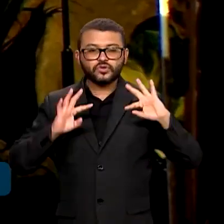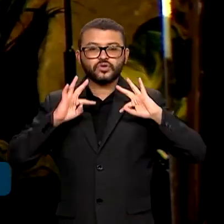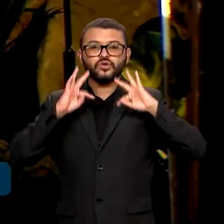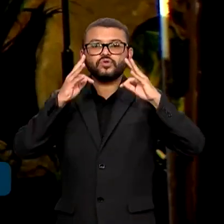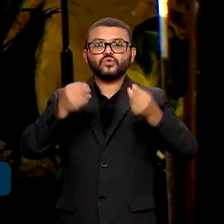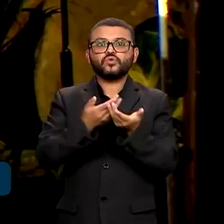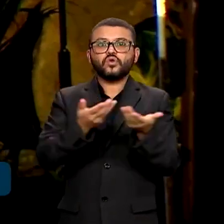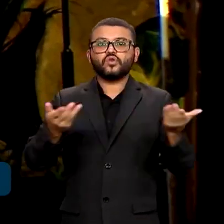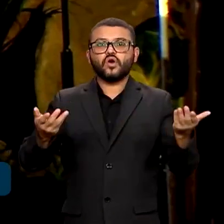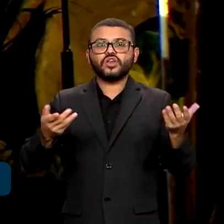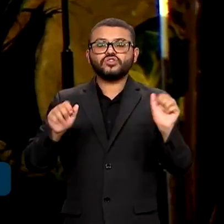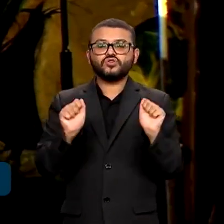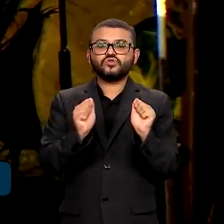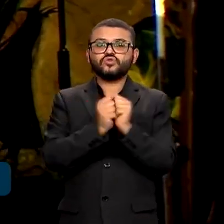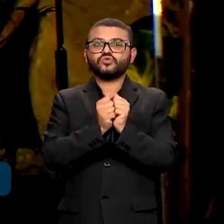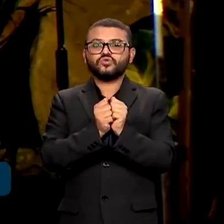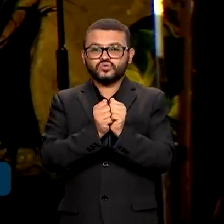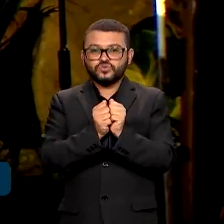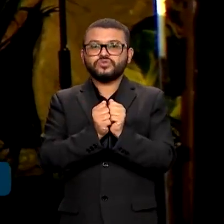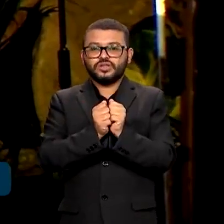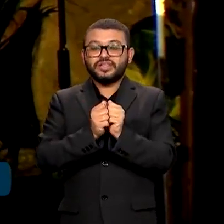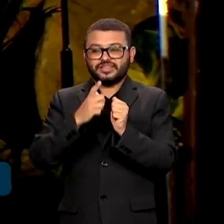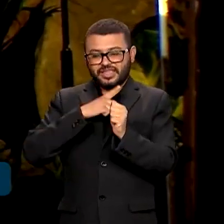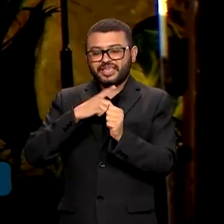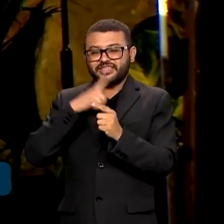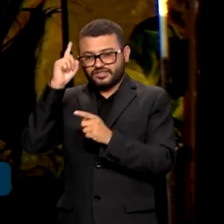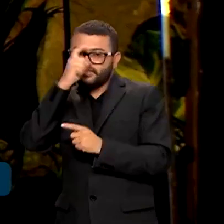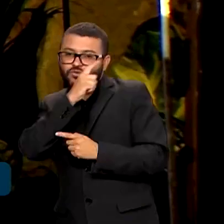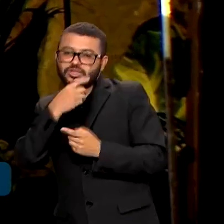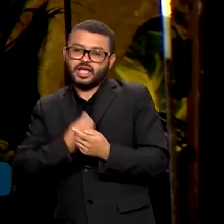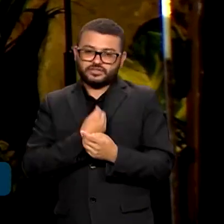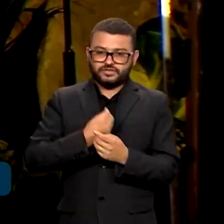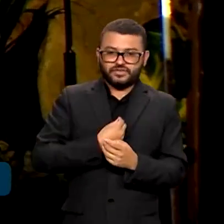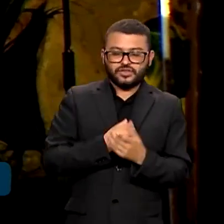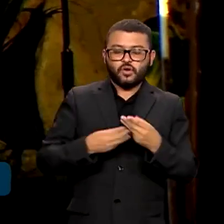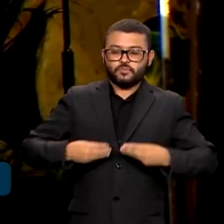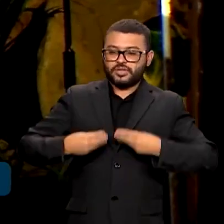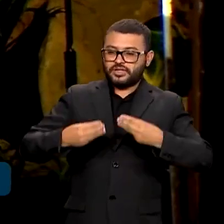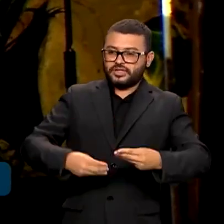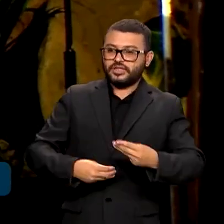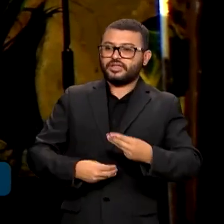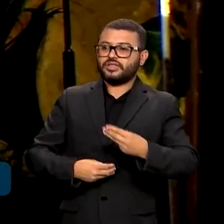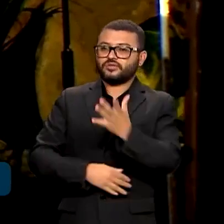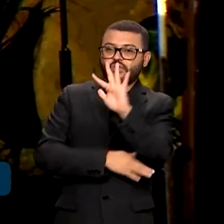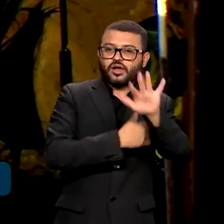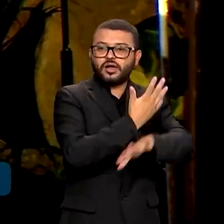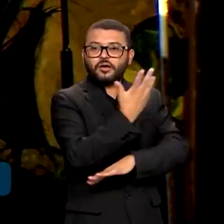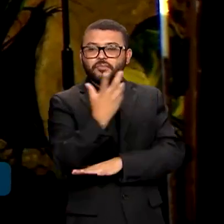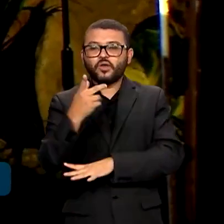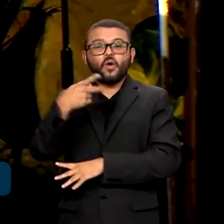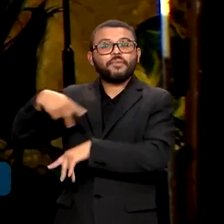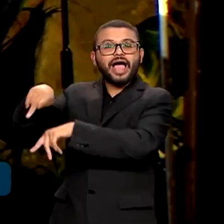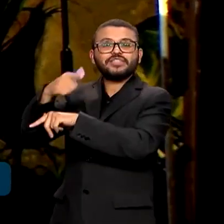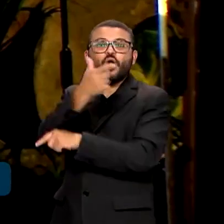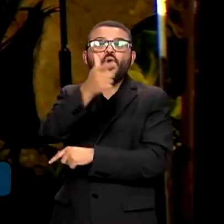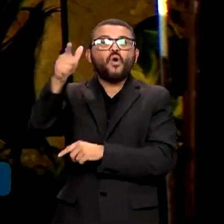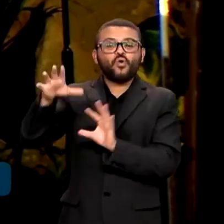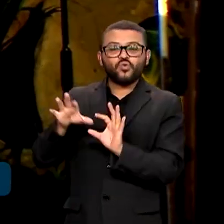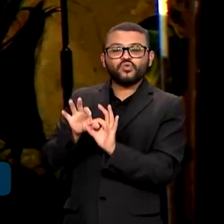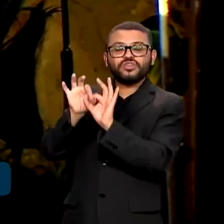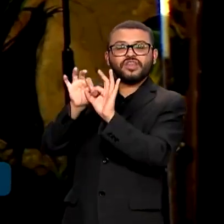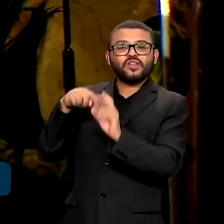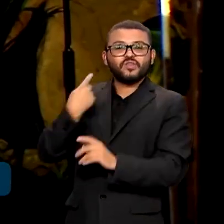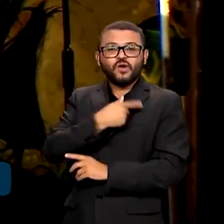com os nossos contrapartes, os ministros de meio ambiente dos nossos países irmãos, para que a gente